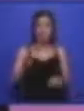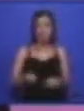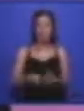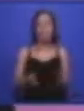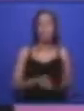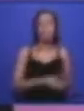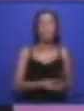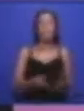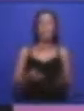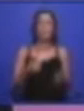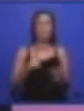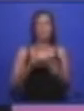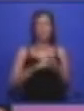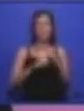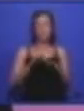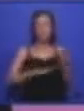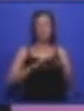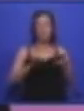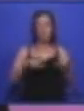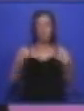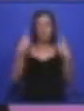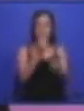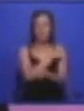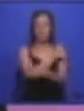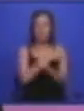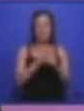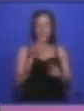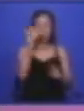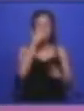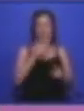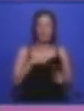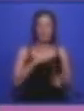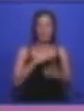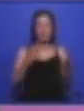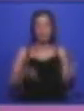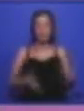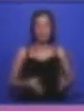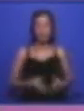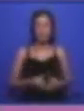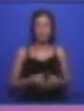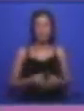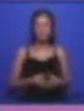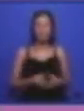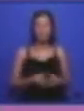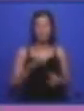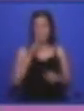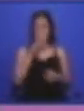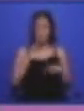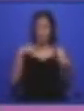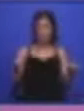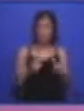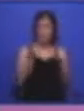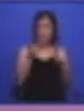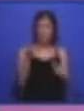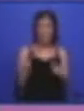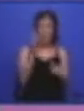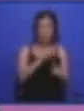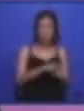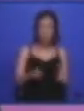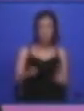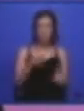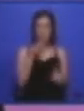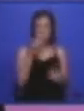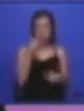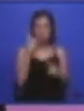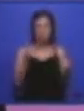era, hein? Isso é para fazer uma grande festa. Fazer o outro lado da casa do artista. Adorava. Adorava. Acredito que sim. Se saísse o Euromilhões, e digo